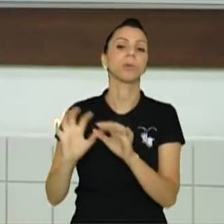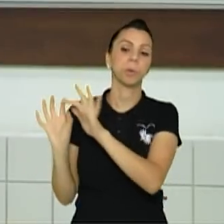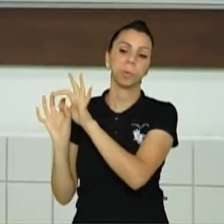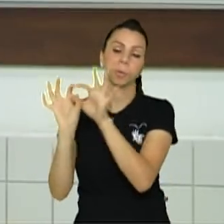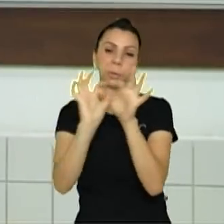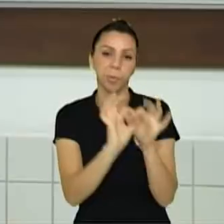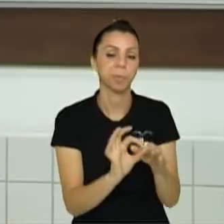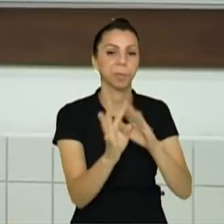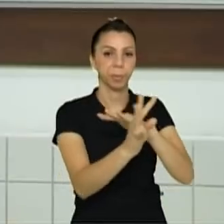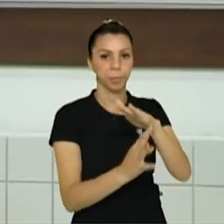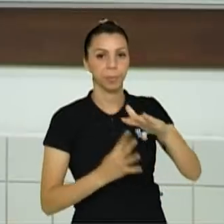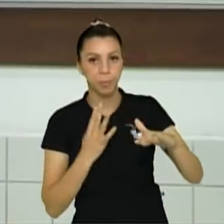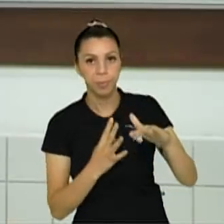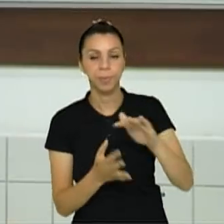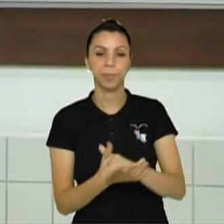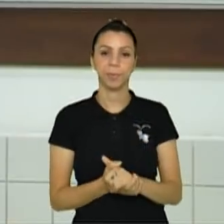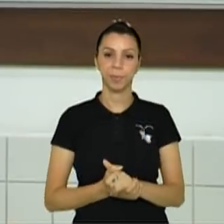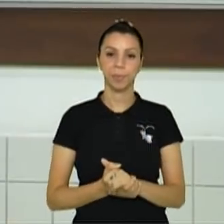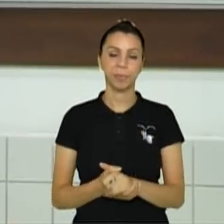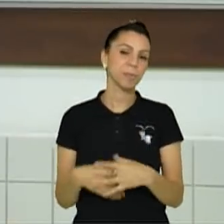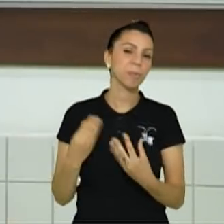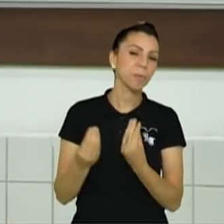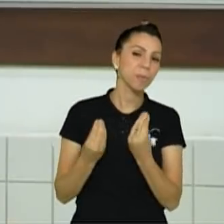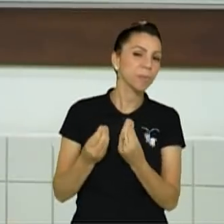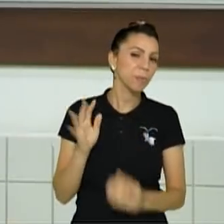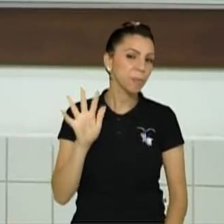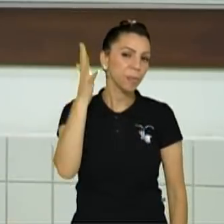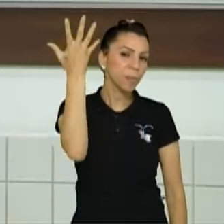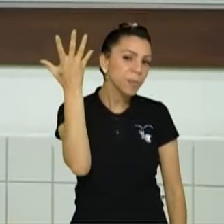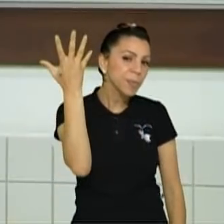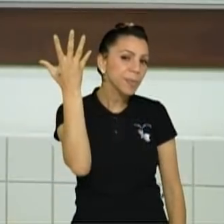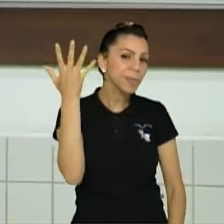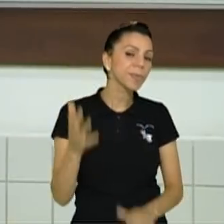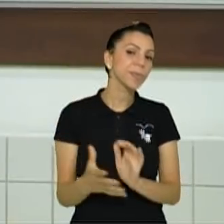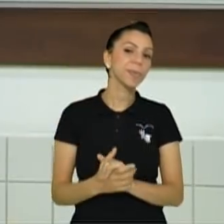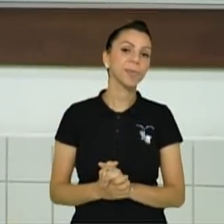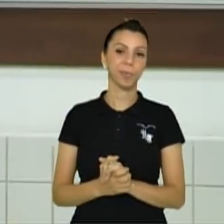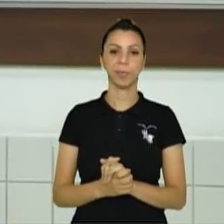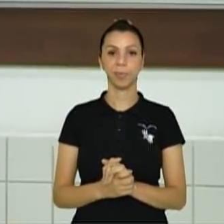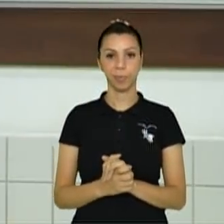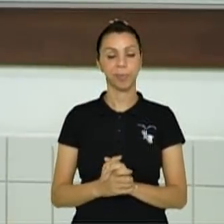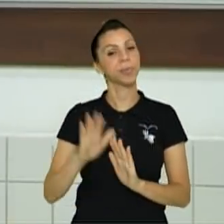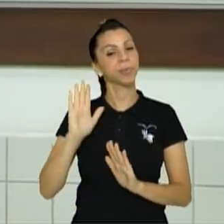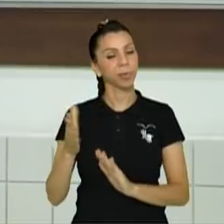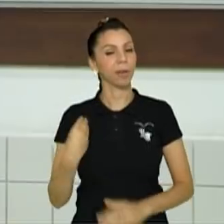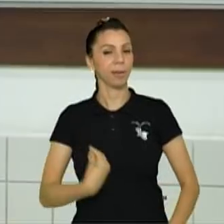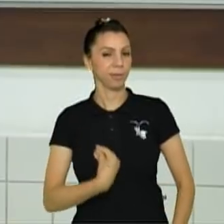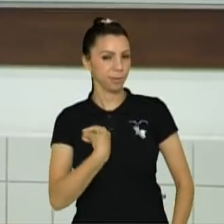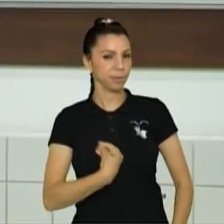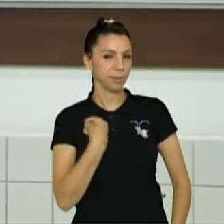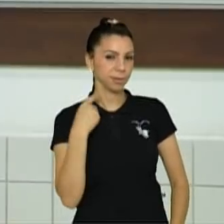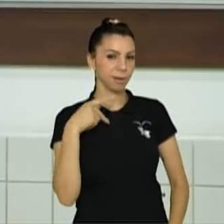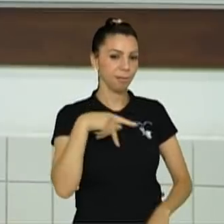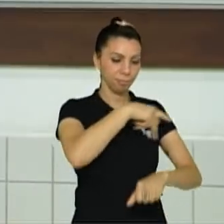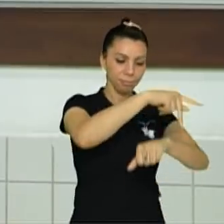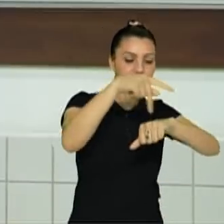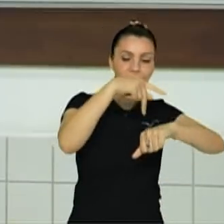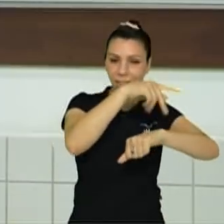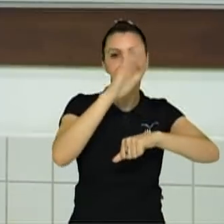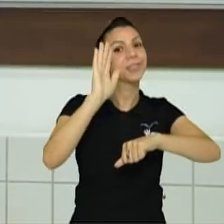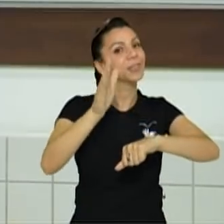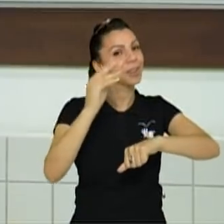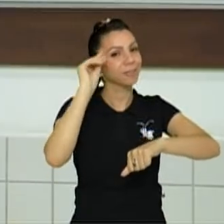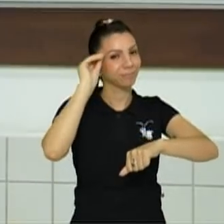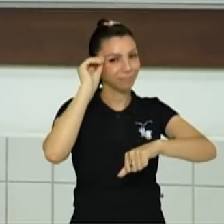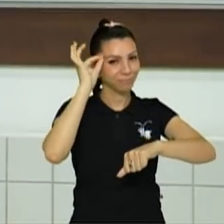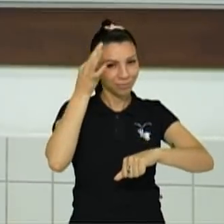da imigração, certo? O que vai acontecer? Houve o que já existia no país e acabou-se até,